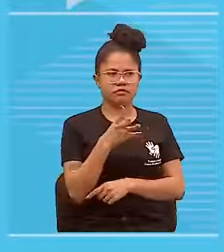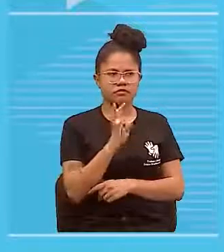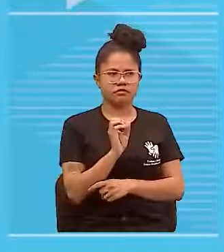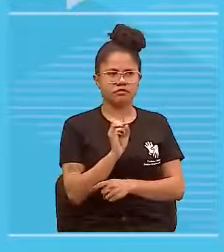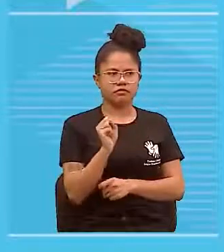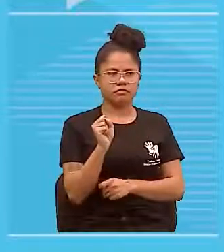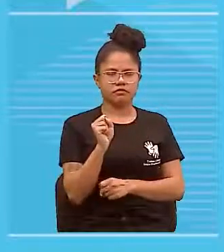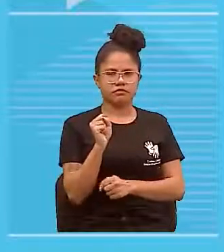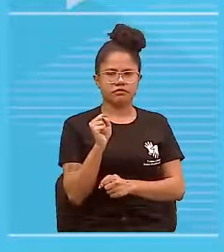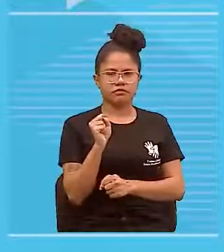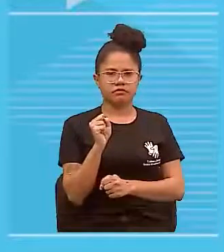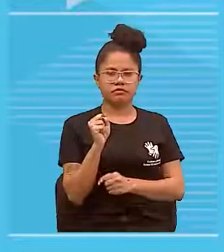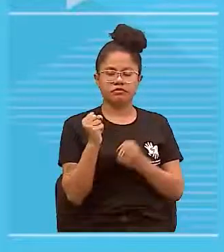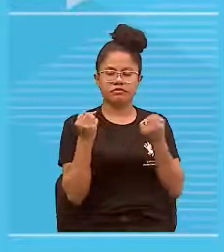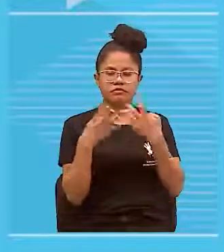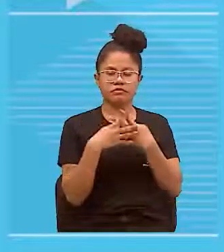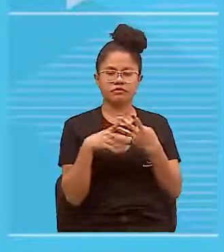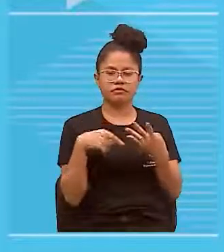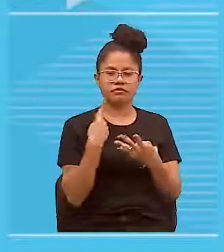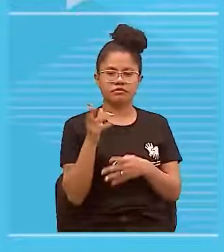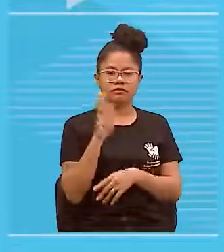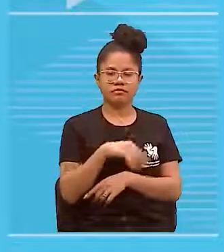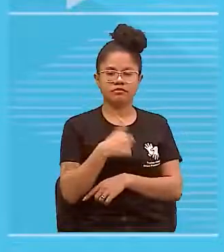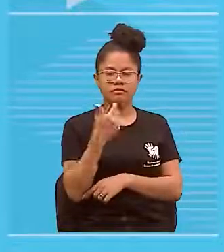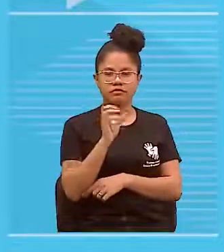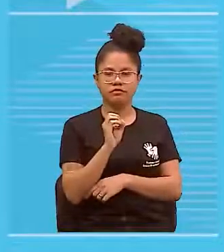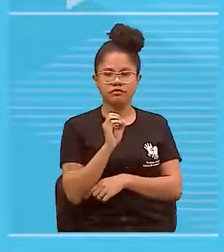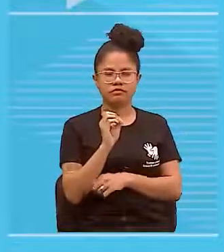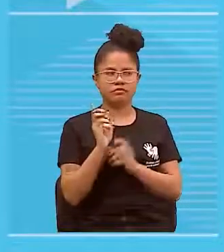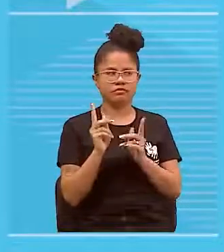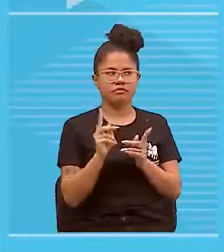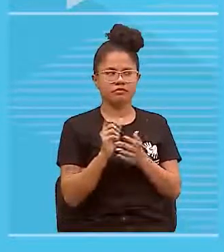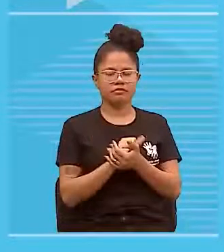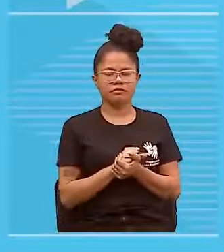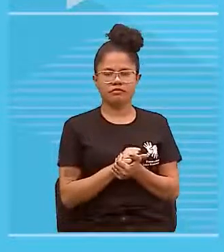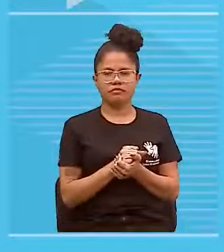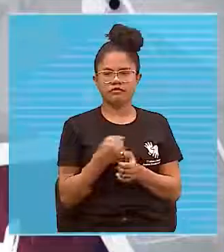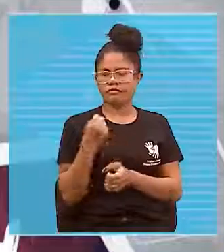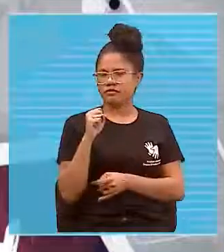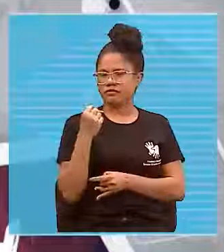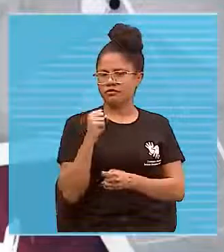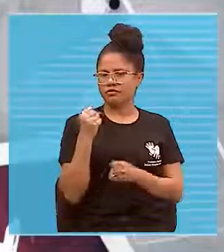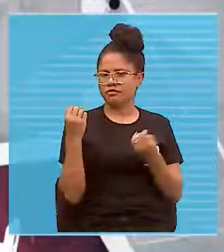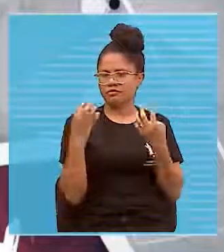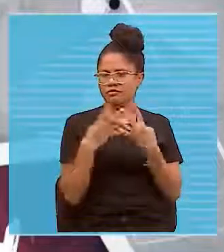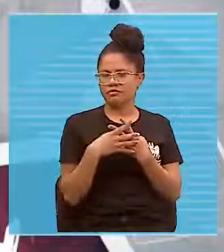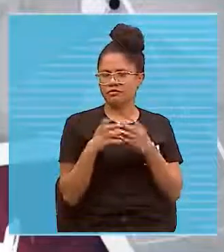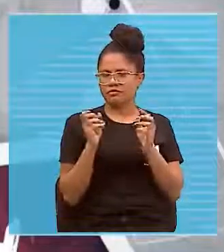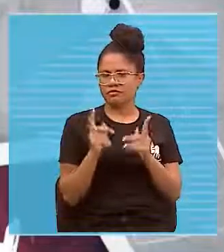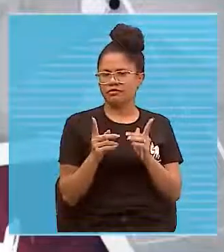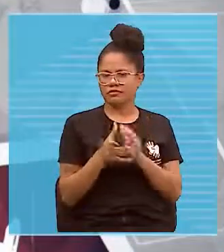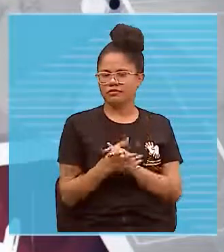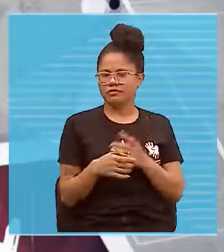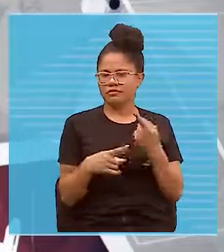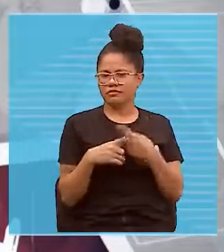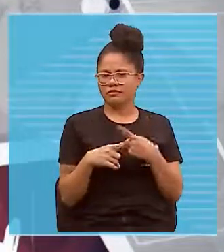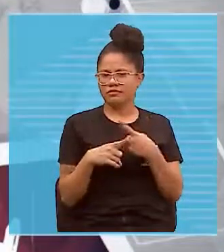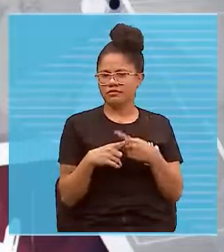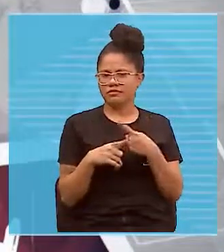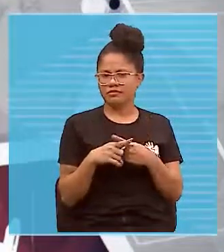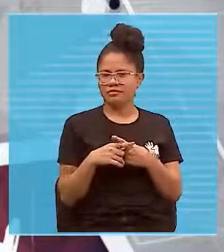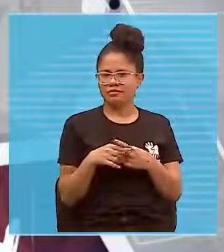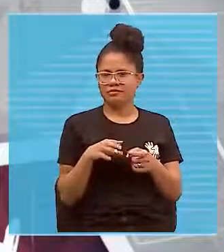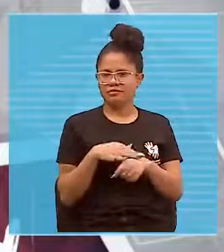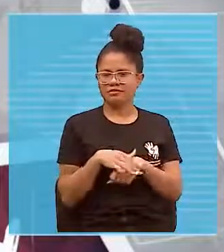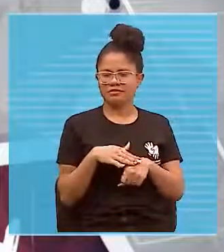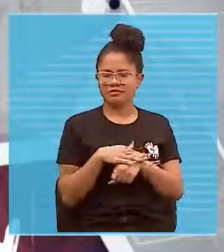a gente usou quantos? Ó, a gente parou em 10 slides. Usamos 8 slides da aula de hoje, porque a gente conversou muito